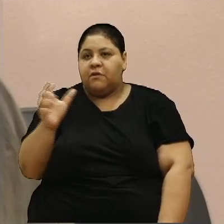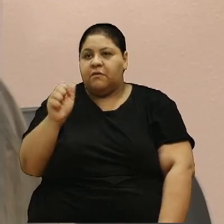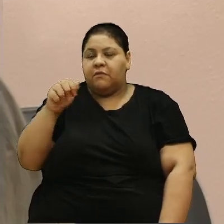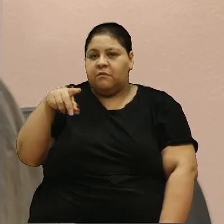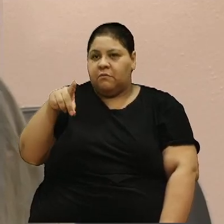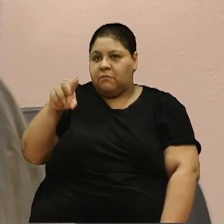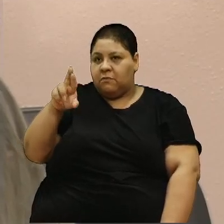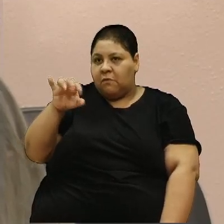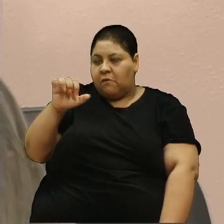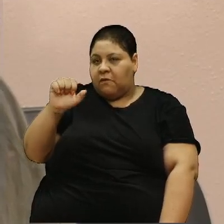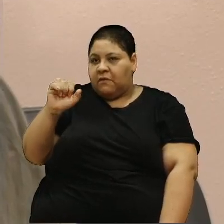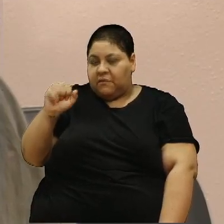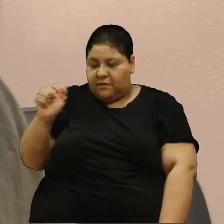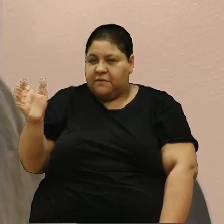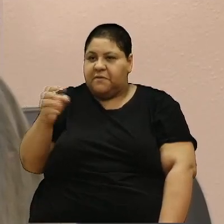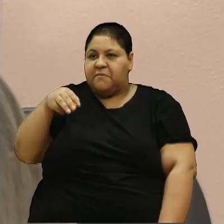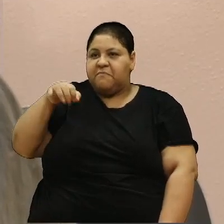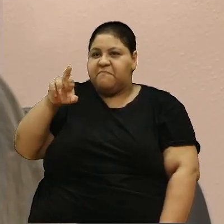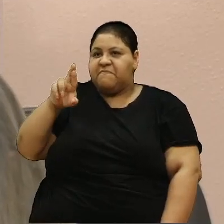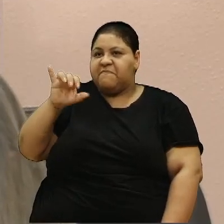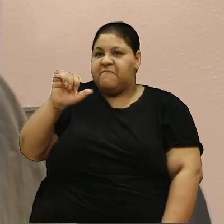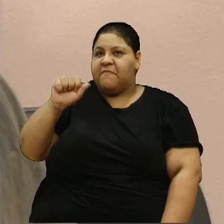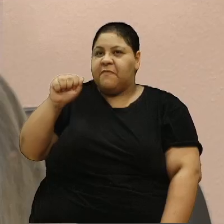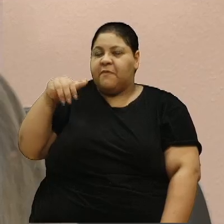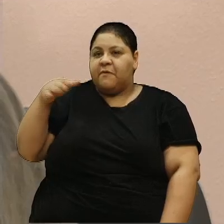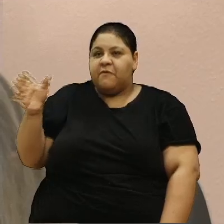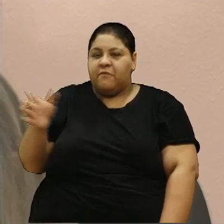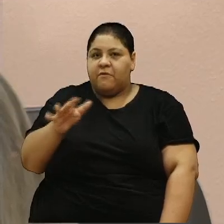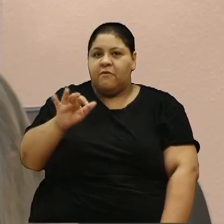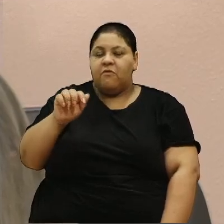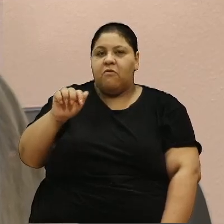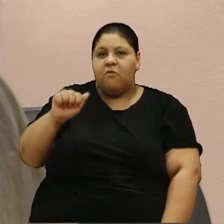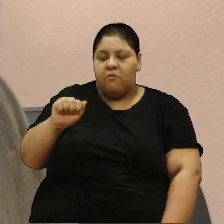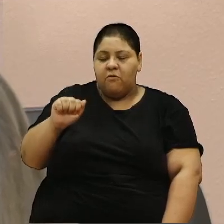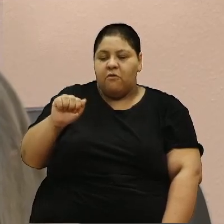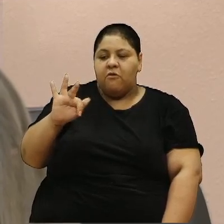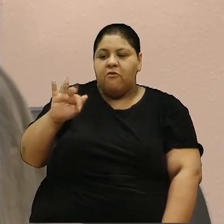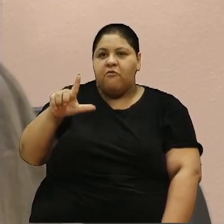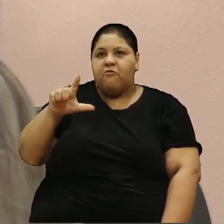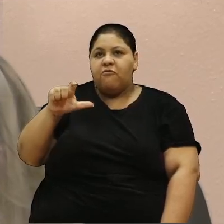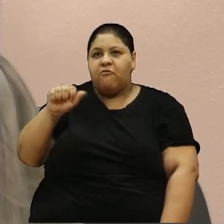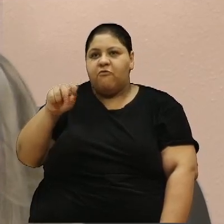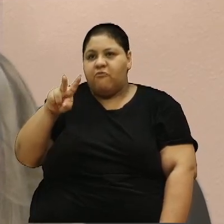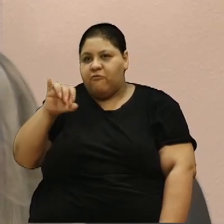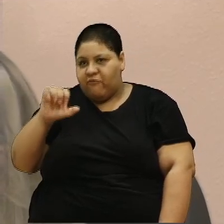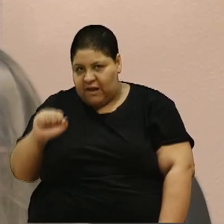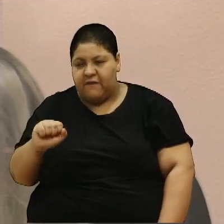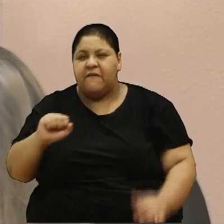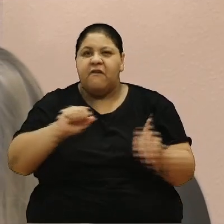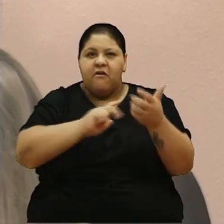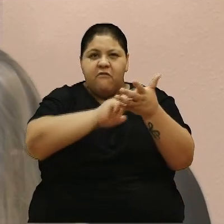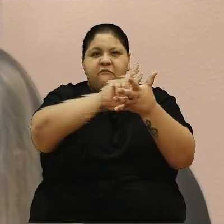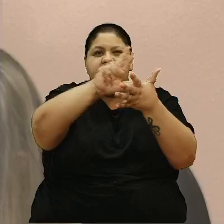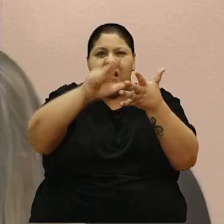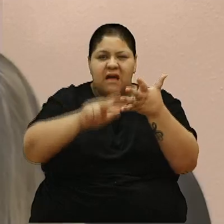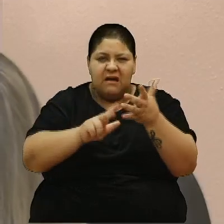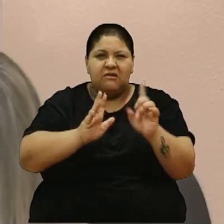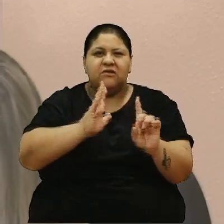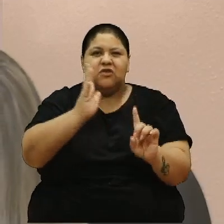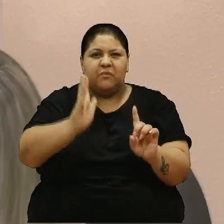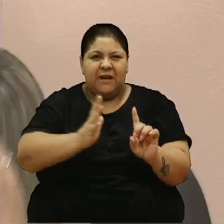Miriam Constante, Flávio Dias, Sensei Mauro Fagundes, Milena Antunes e Paola Rodrigues,